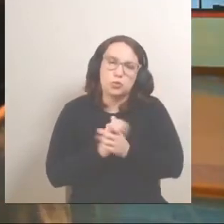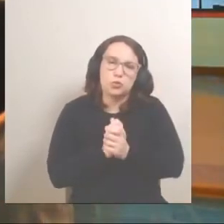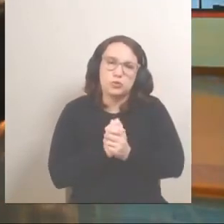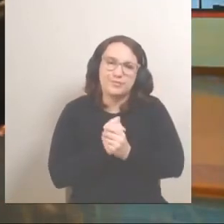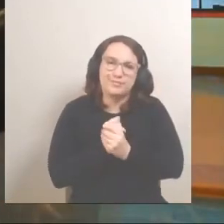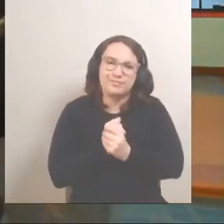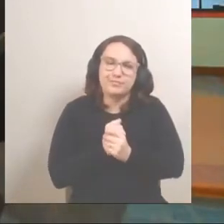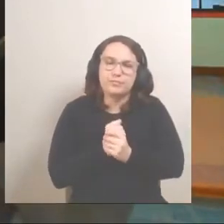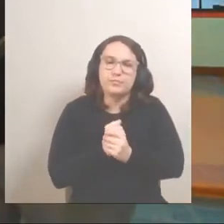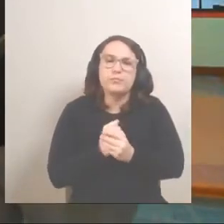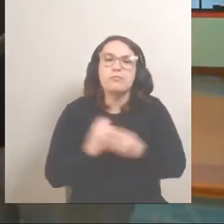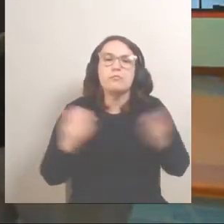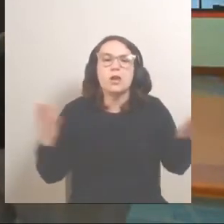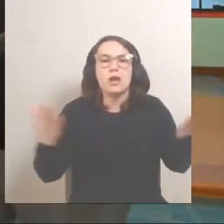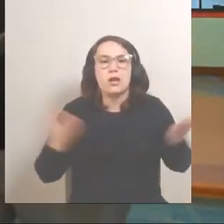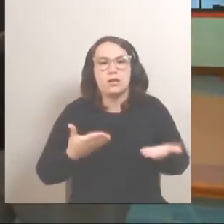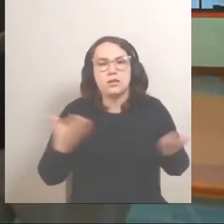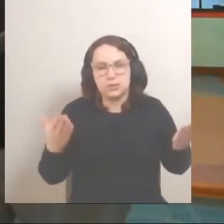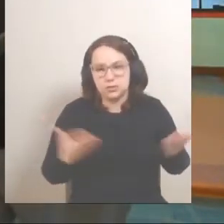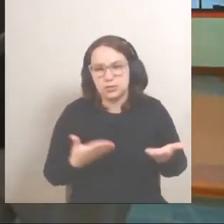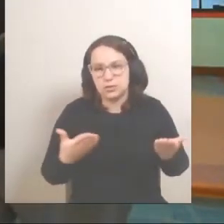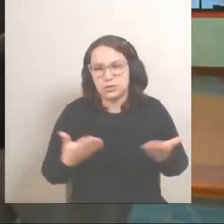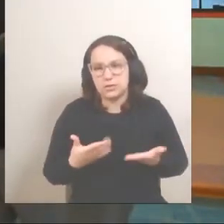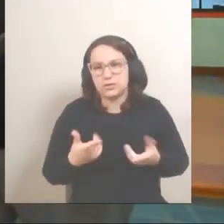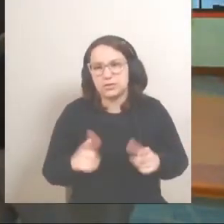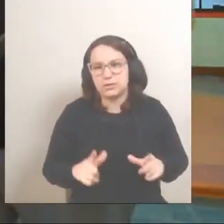social. Nesse momento,